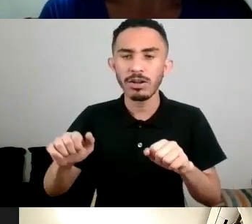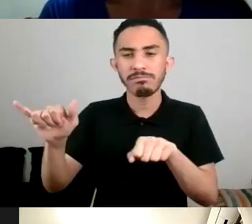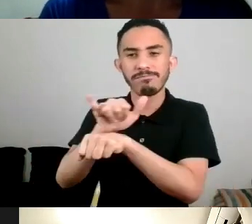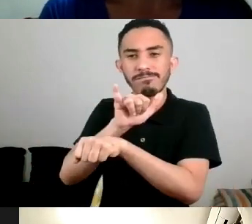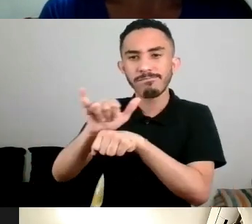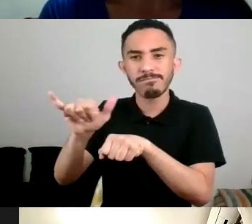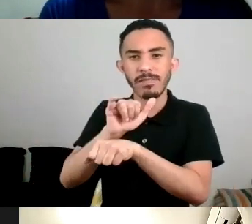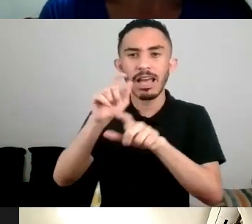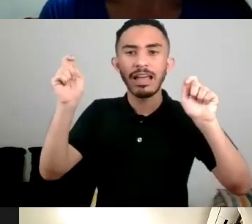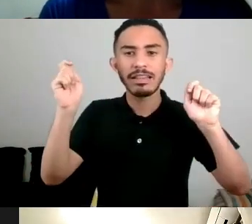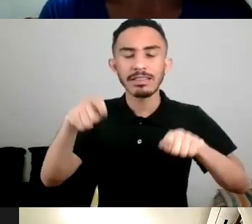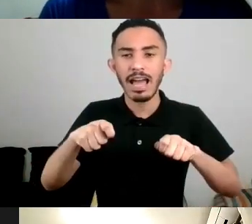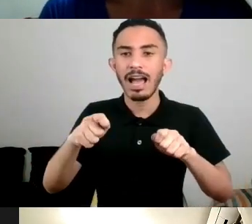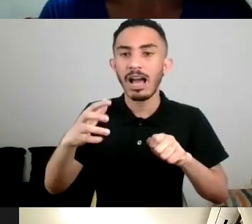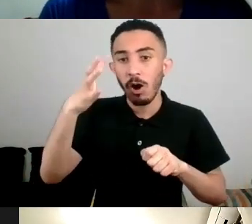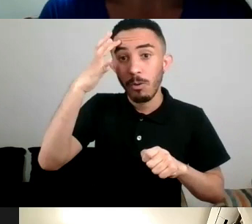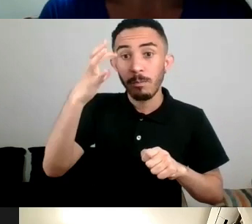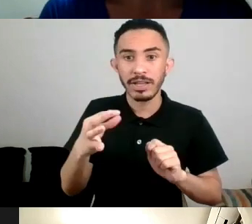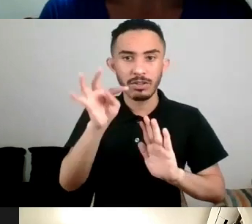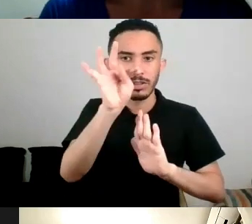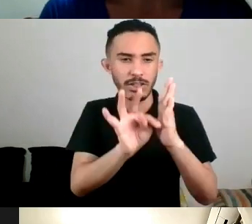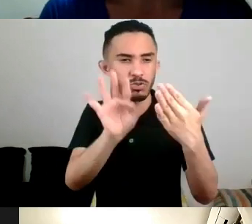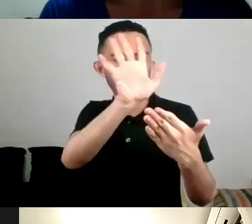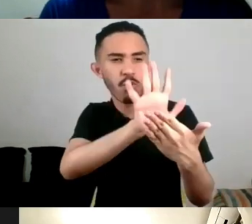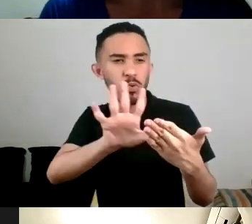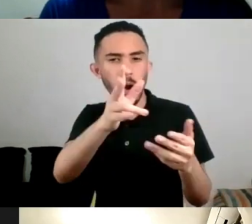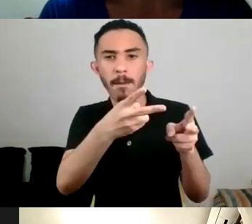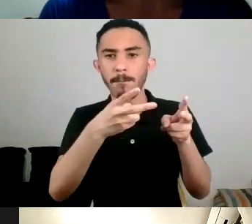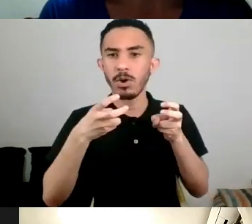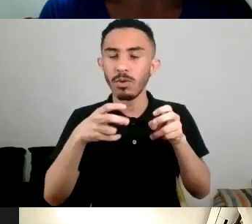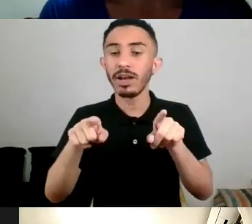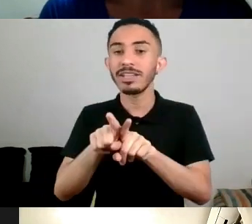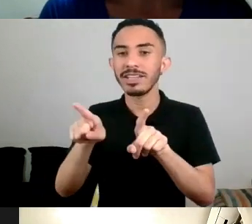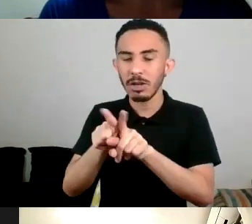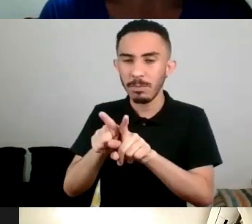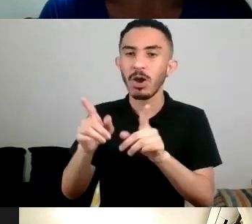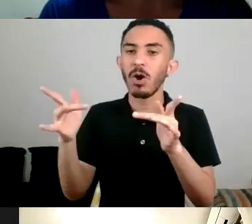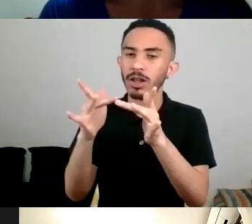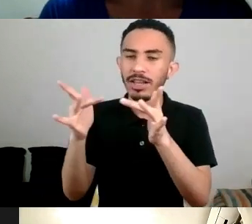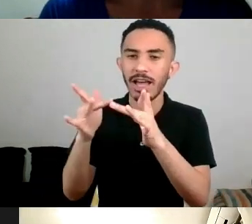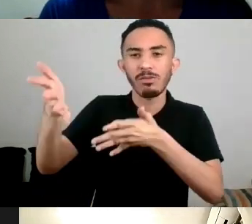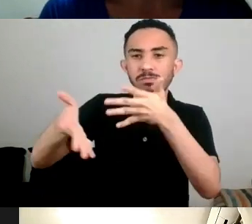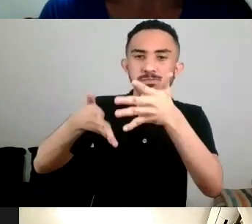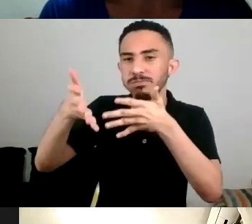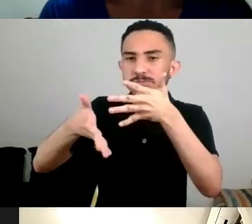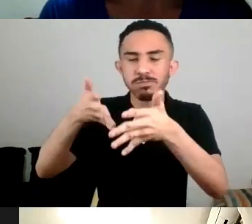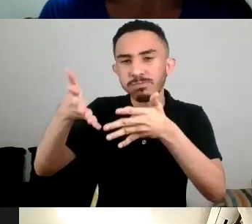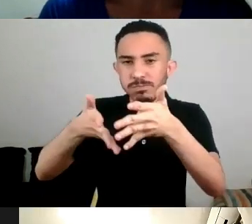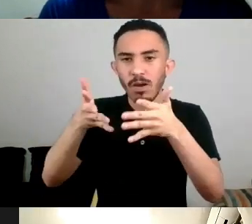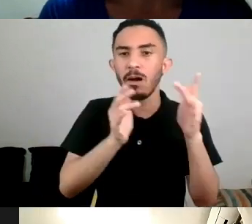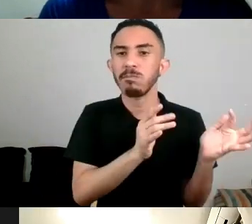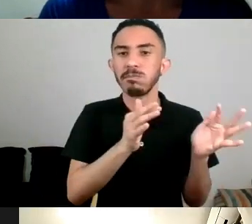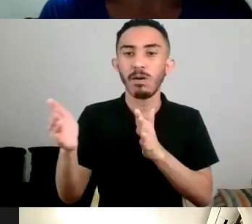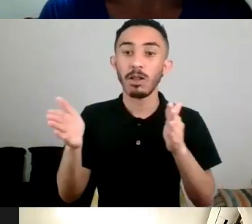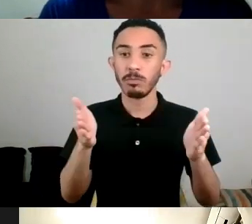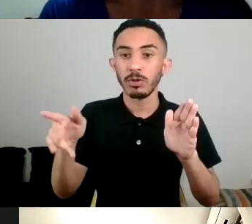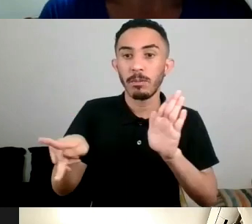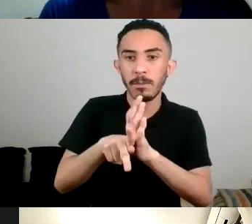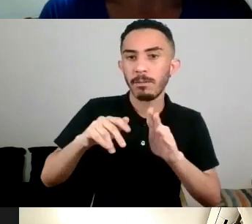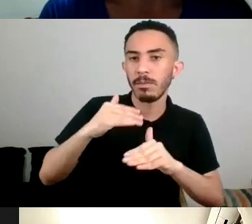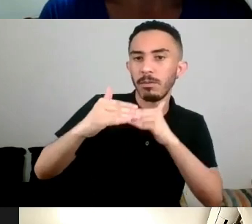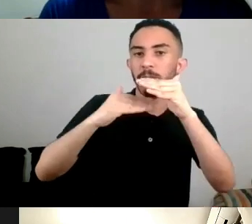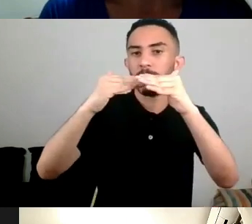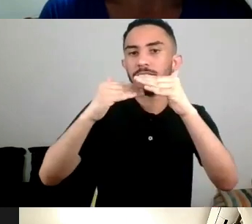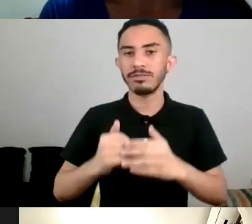capaz de promover a compreensão do texto, além de ter acesso à língua de sinais em suas fases de desenvolvimento.